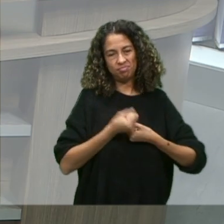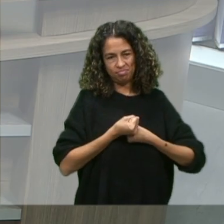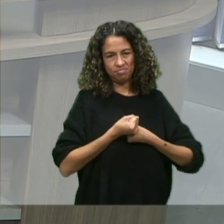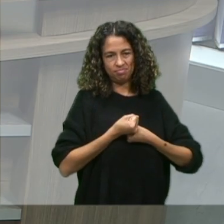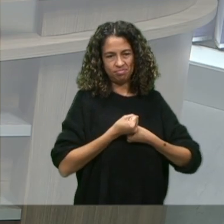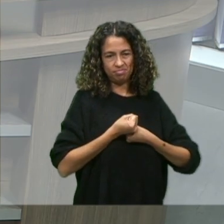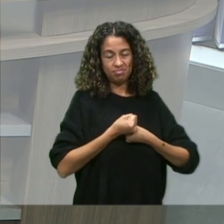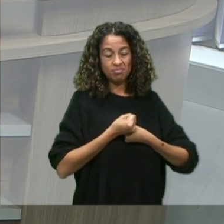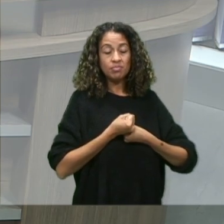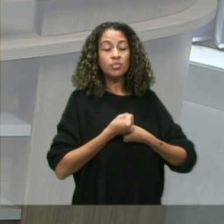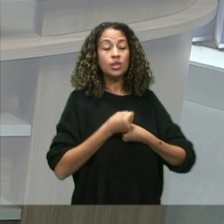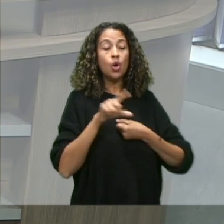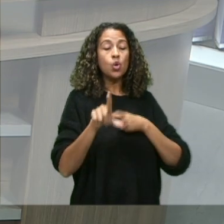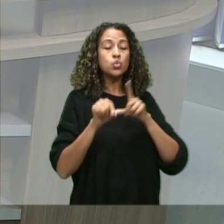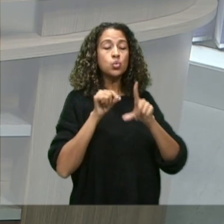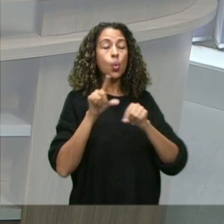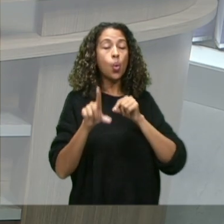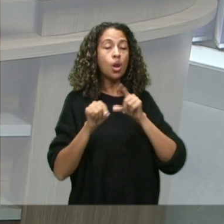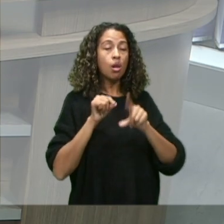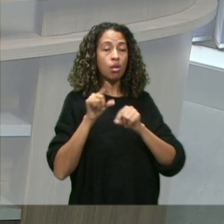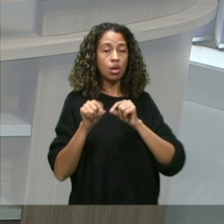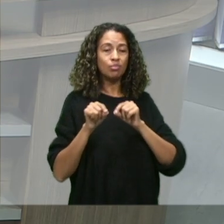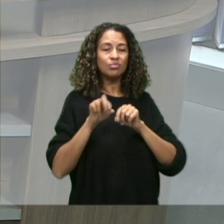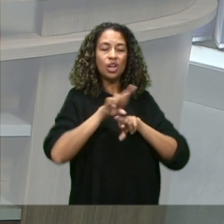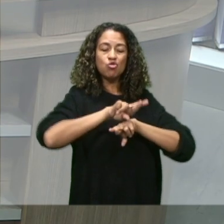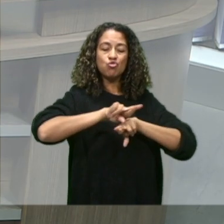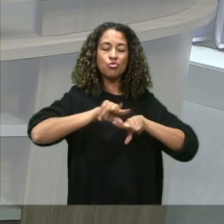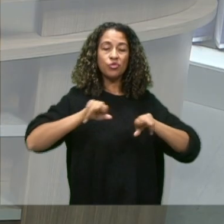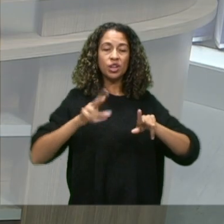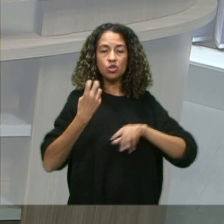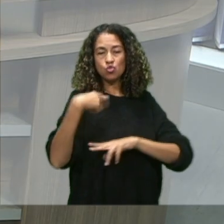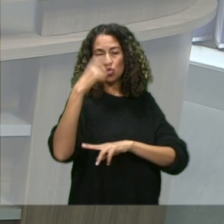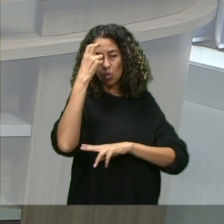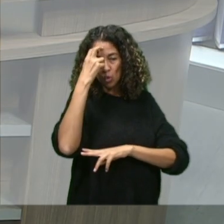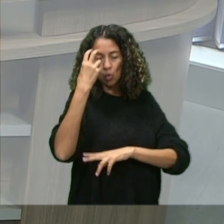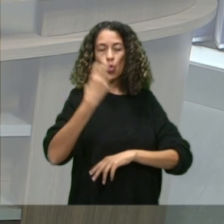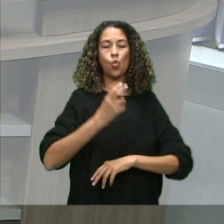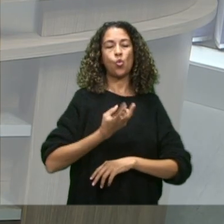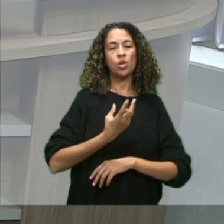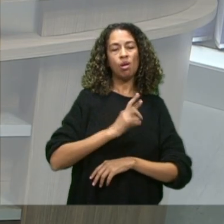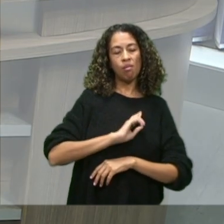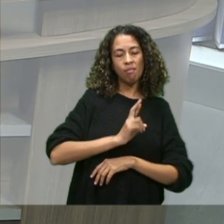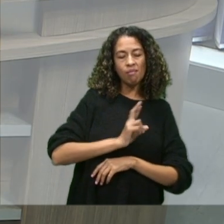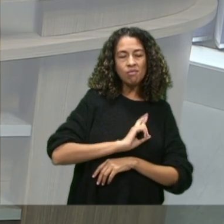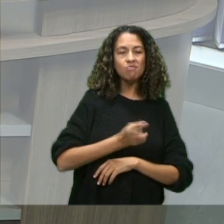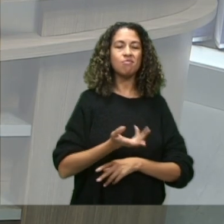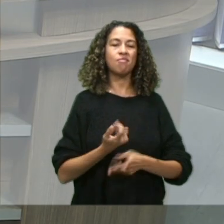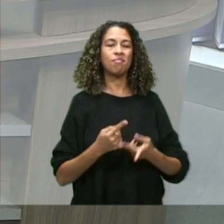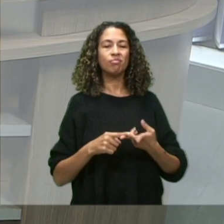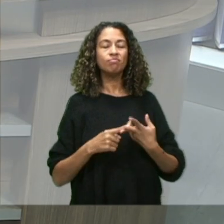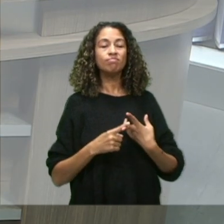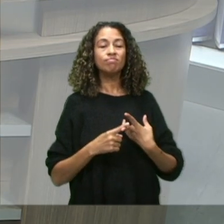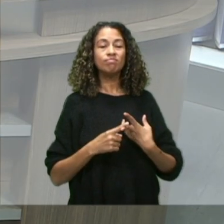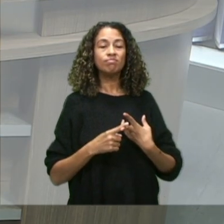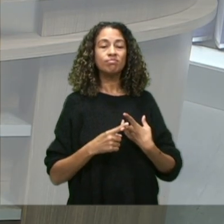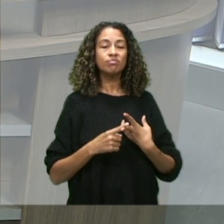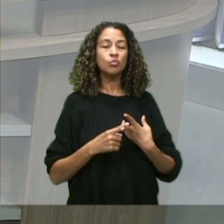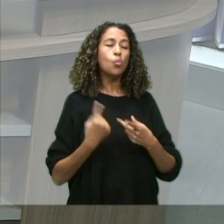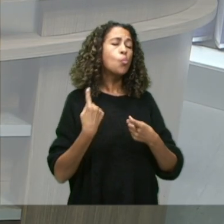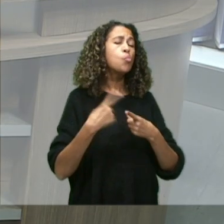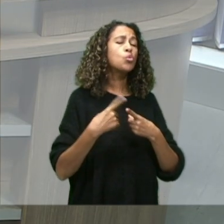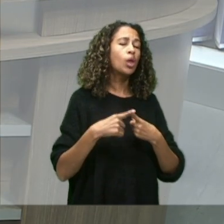da tolerância em relação às diferentes religiões e origem se deveu a